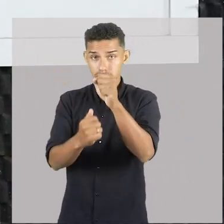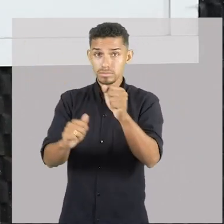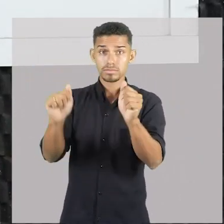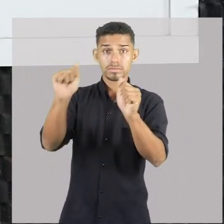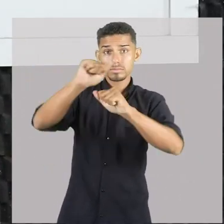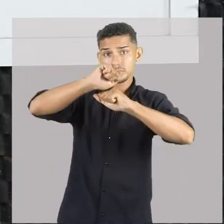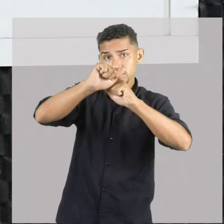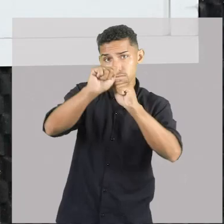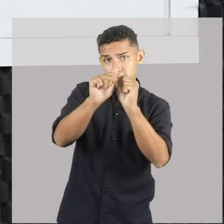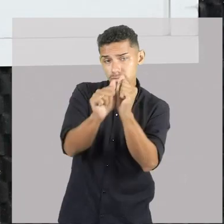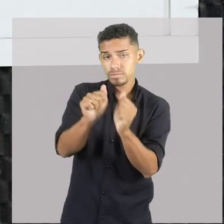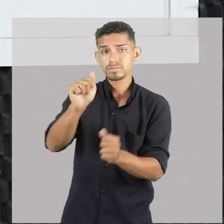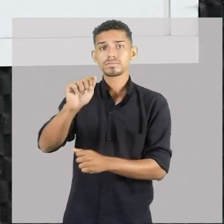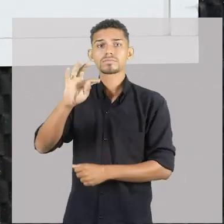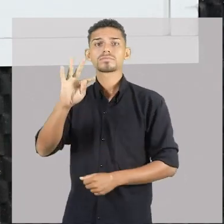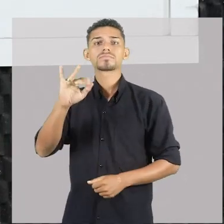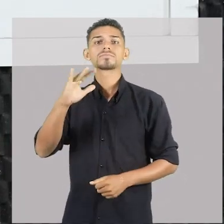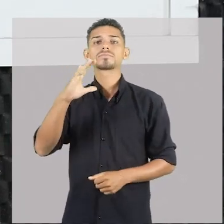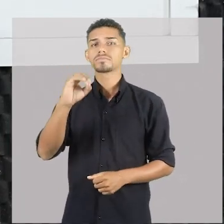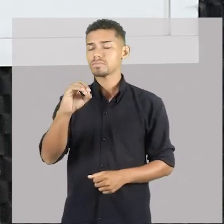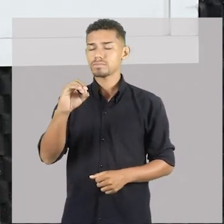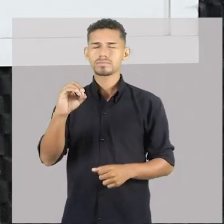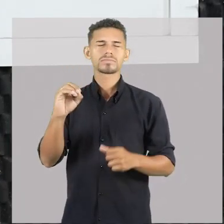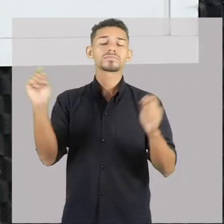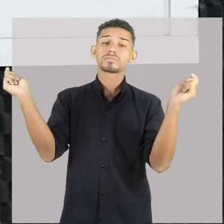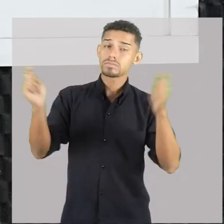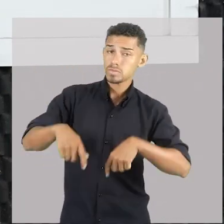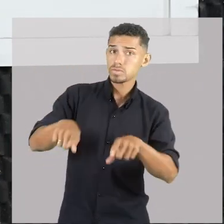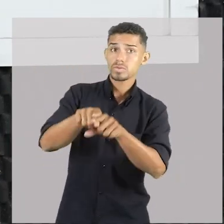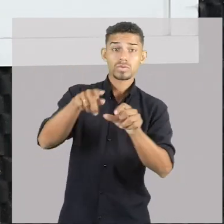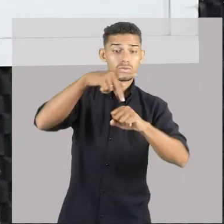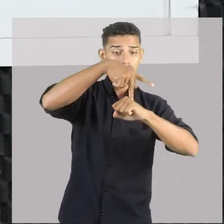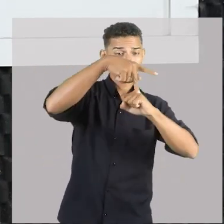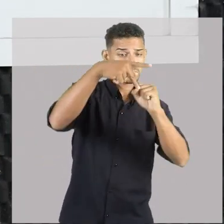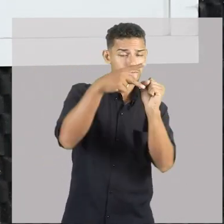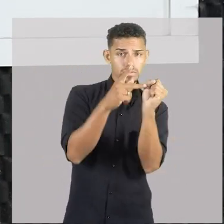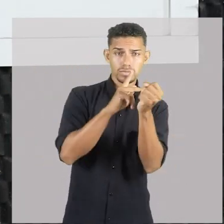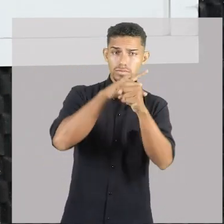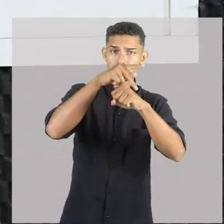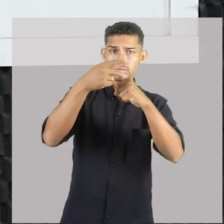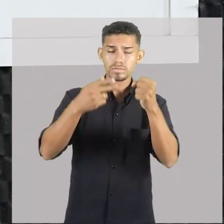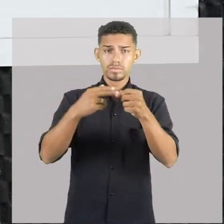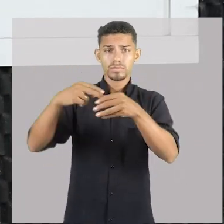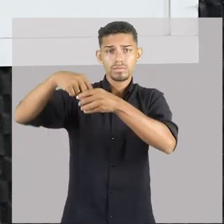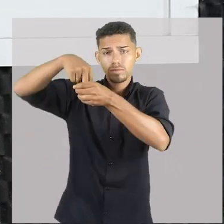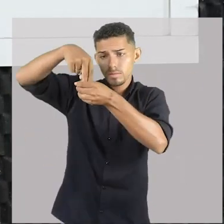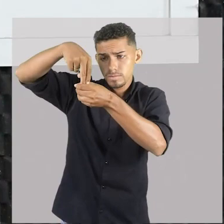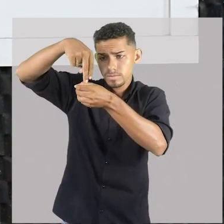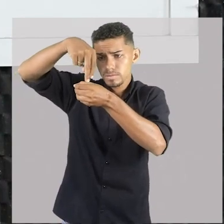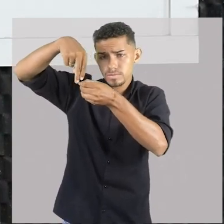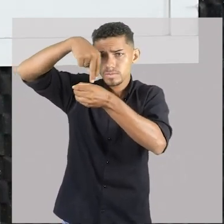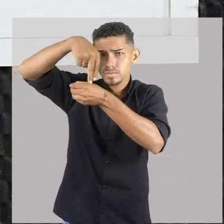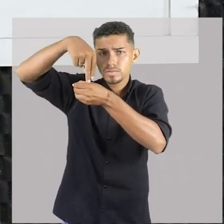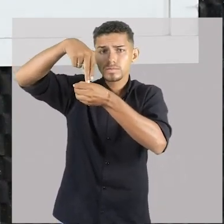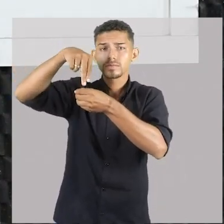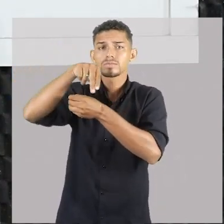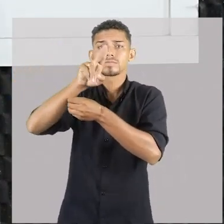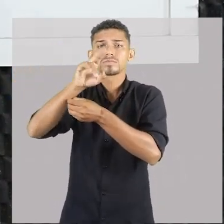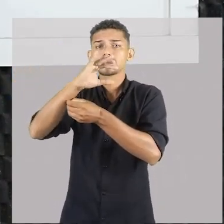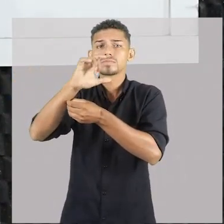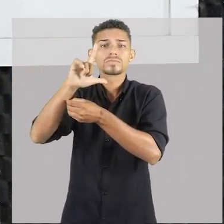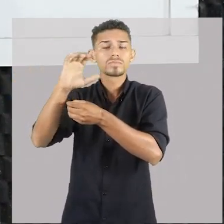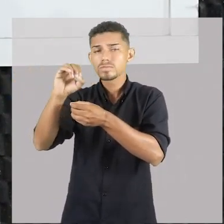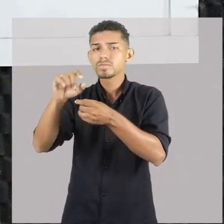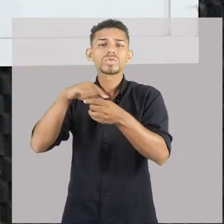gente conhece, que os prótons estão presos no núcleo, eles não têm possibilidade de se movimentar. Então, quem vai